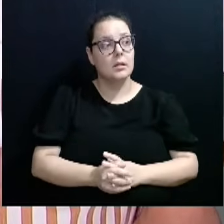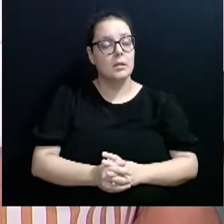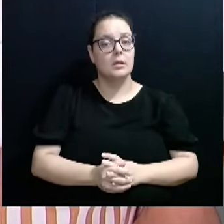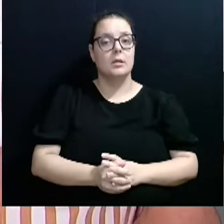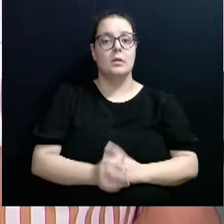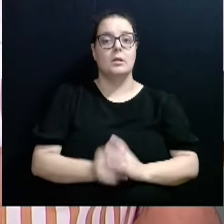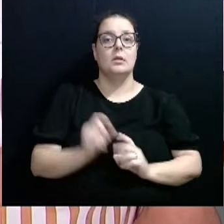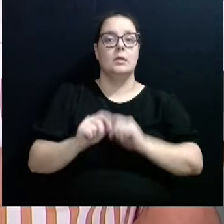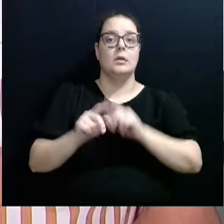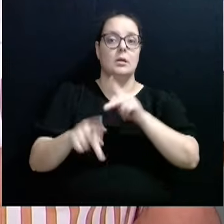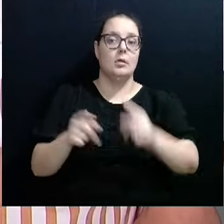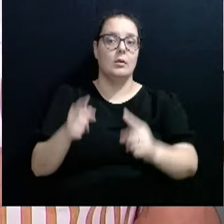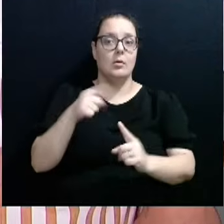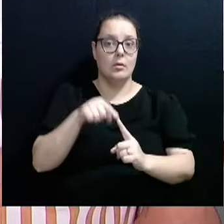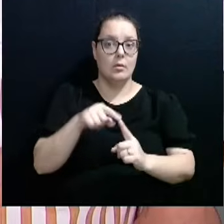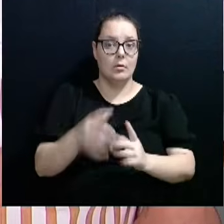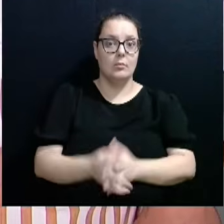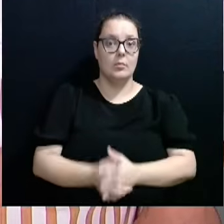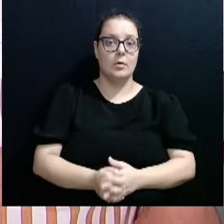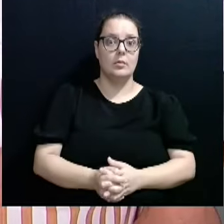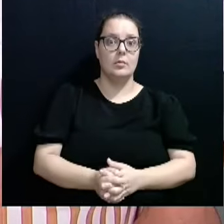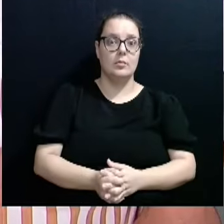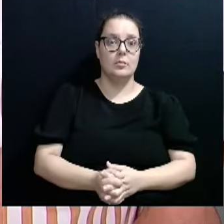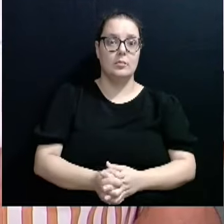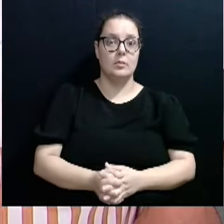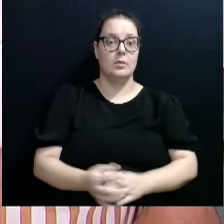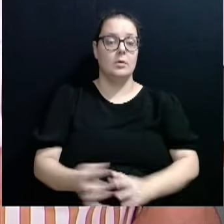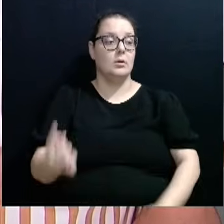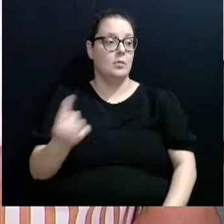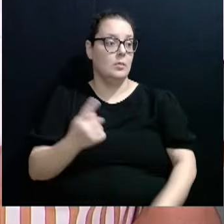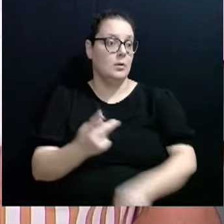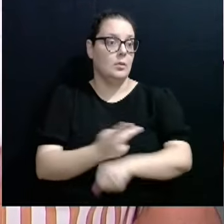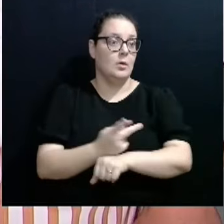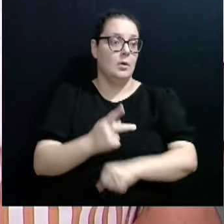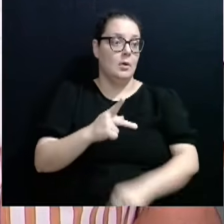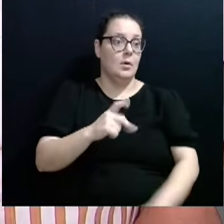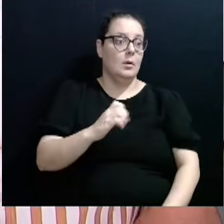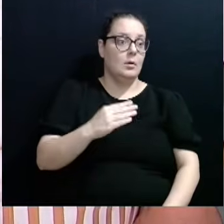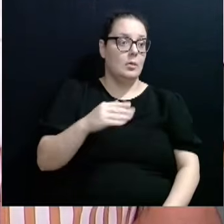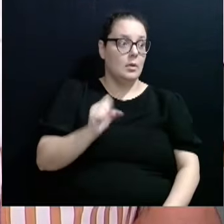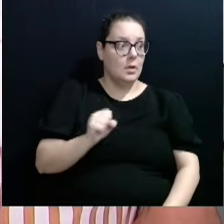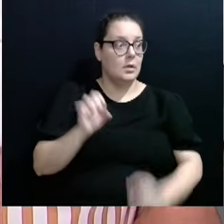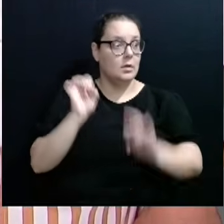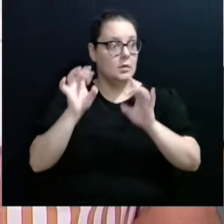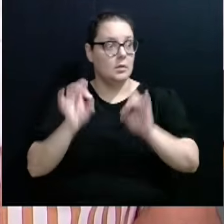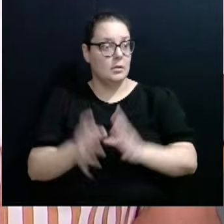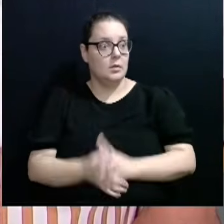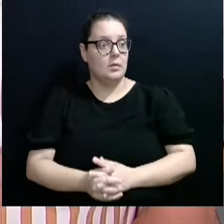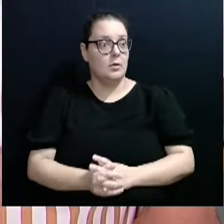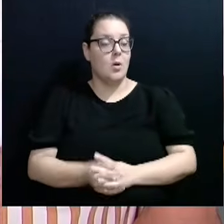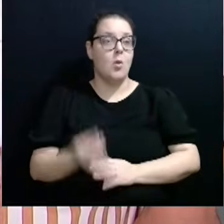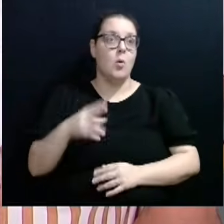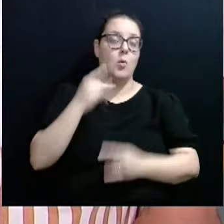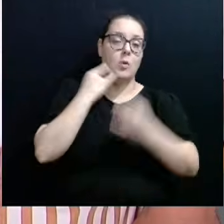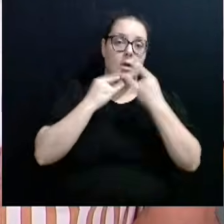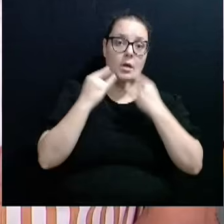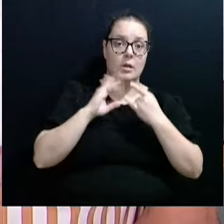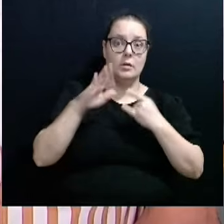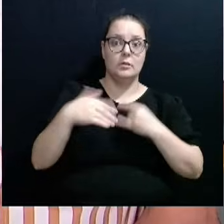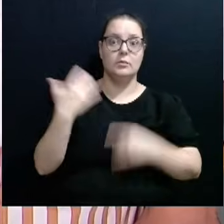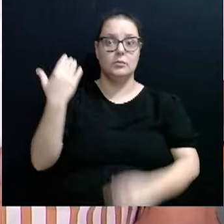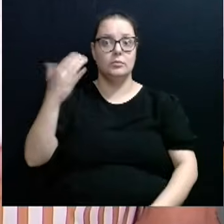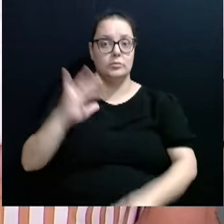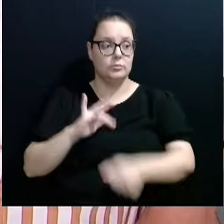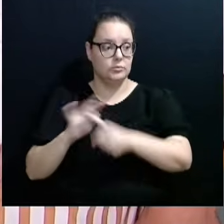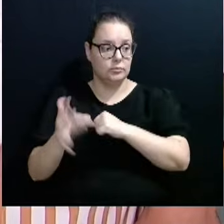público-alvo que vem aqui buscar uma peça específica ou que se interessa quando você publica lá na rede social?